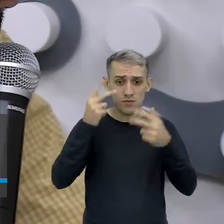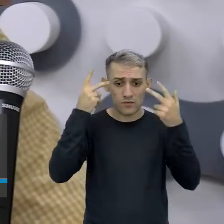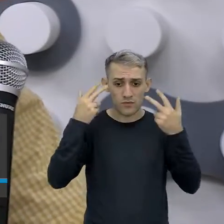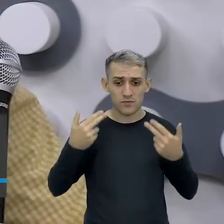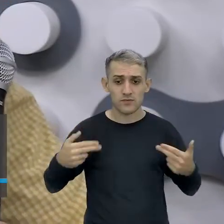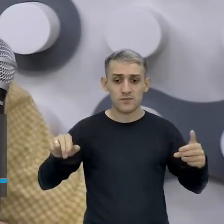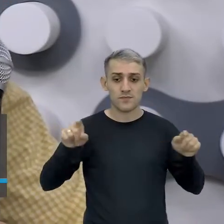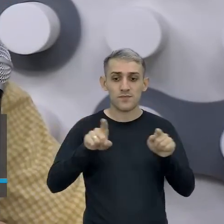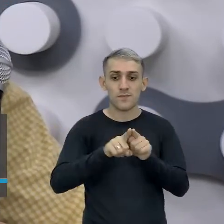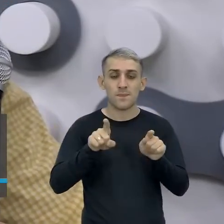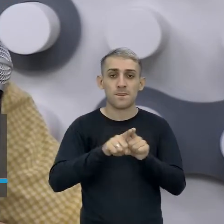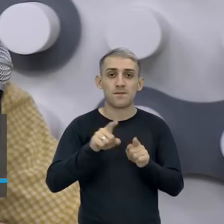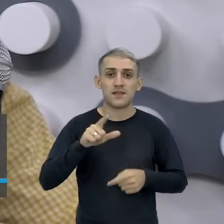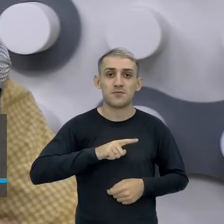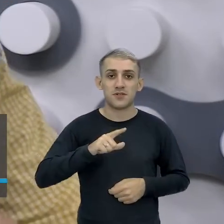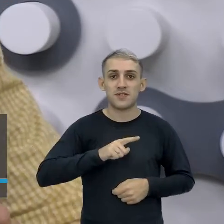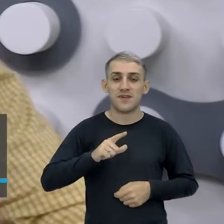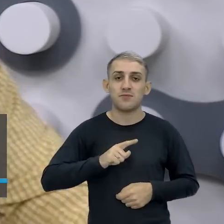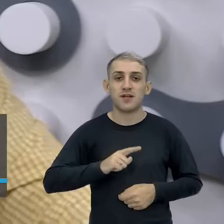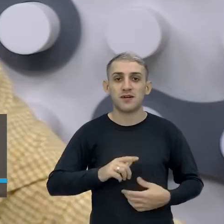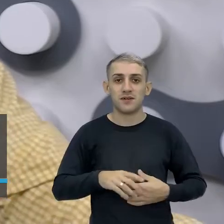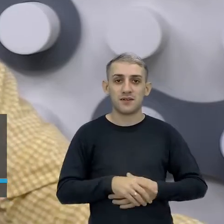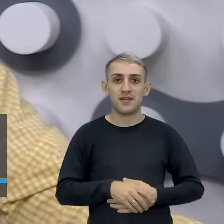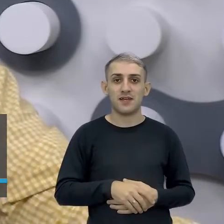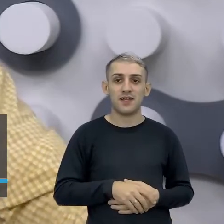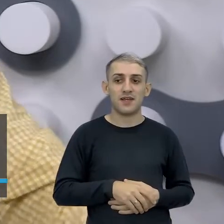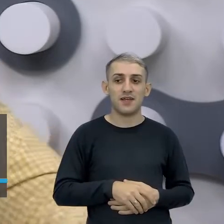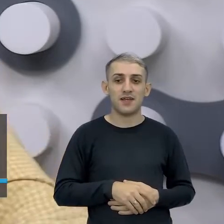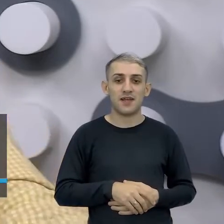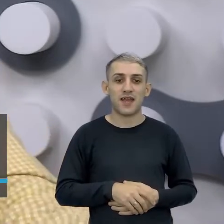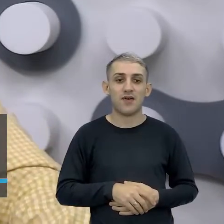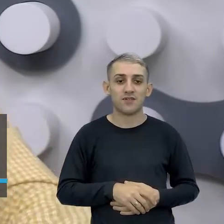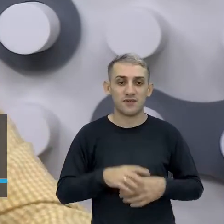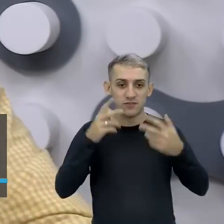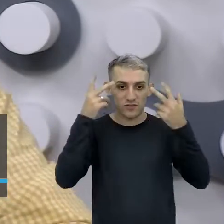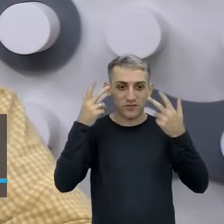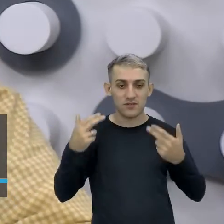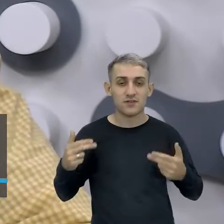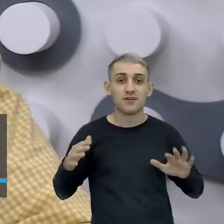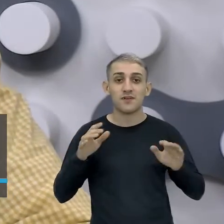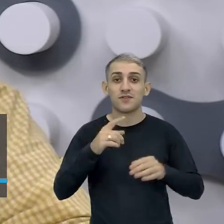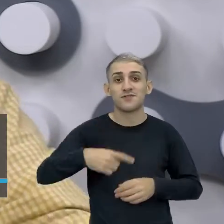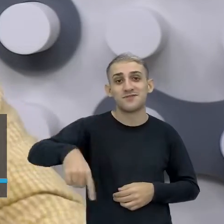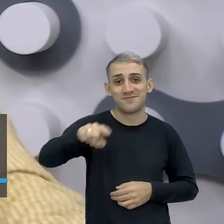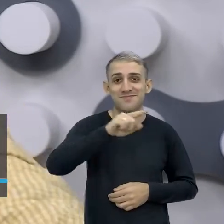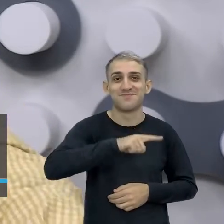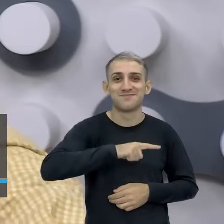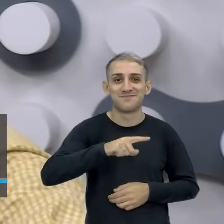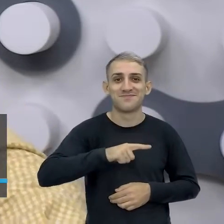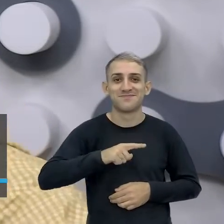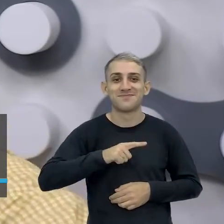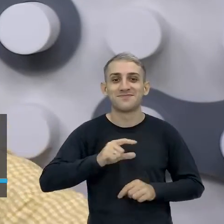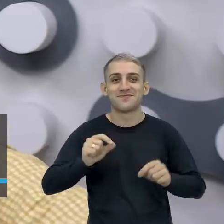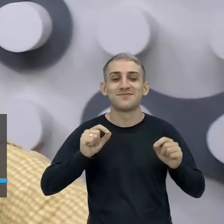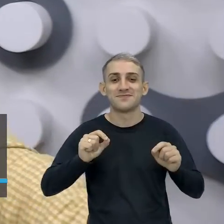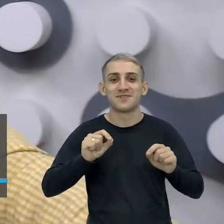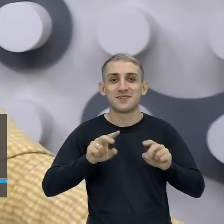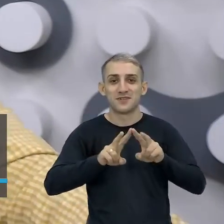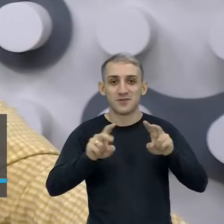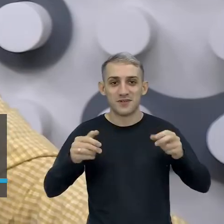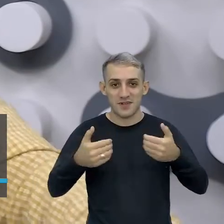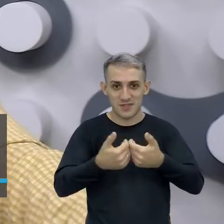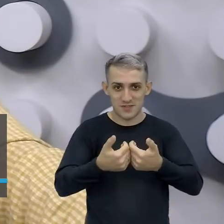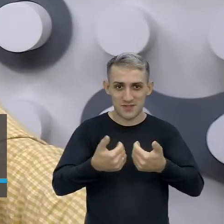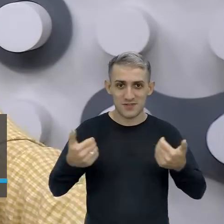reproduzo artificialmente? De jeito nenhum. É natural, né? É natural. Então, se você só tem, na Divisão Internacional